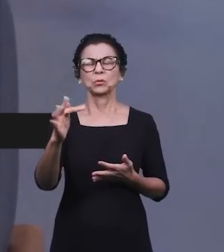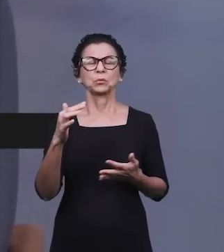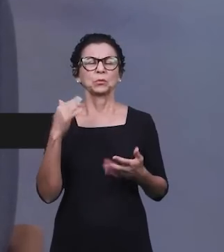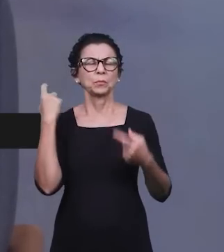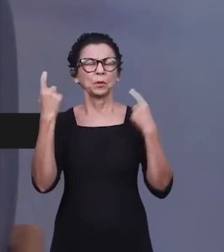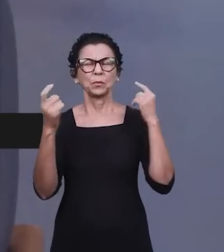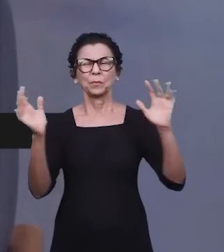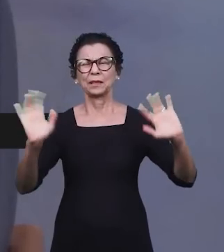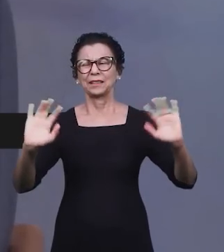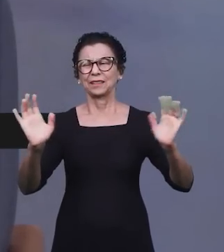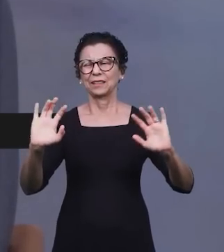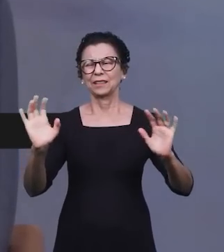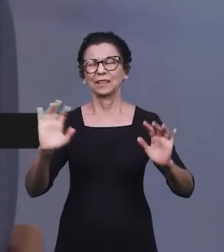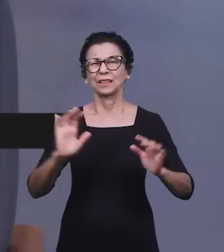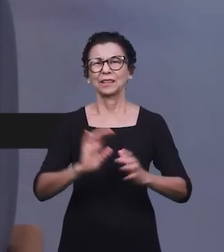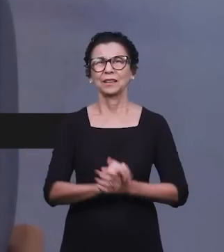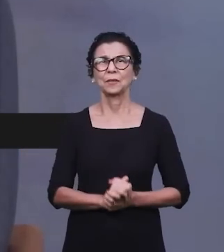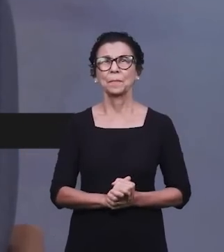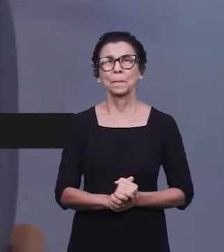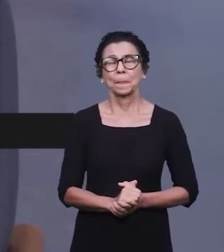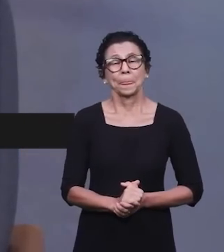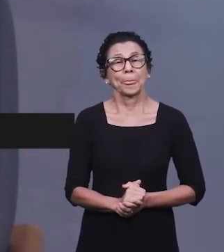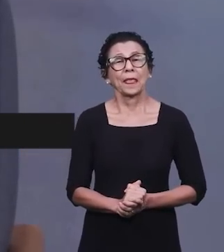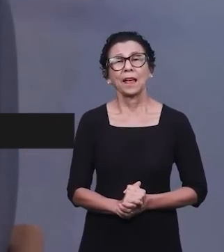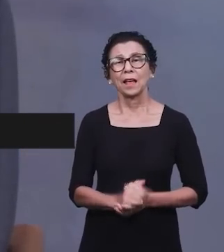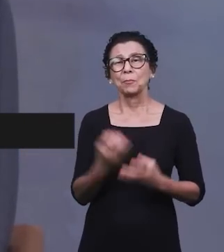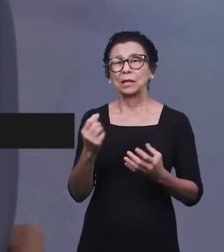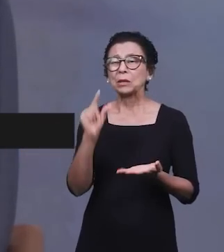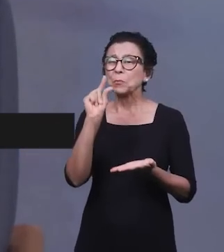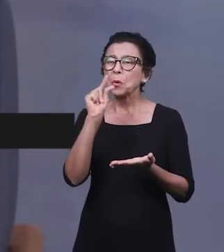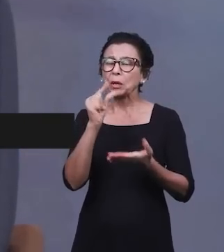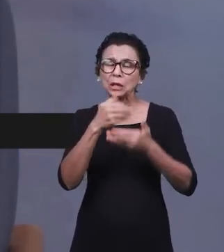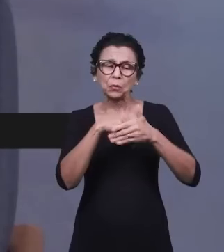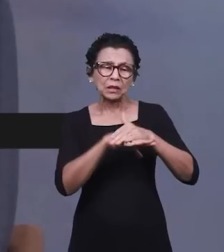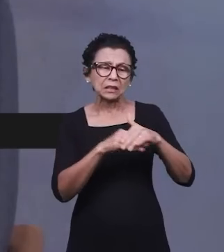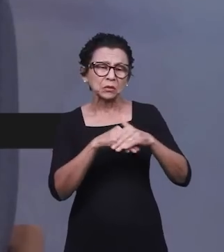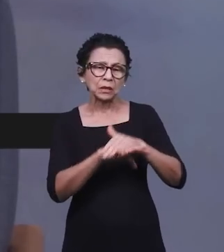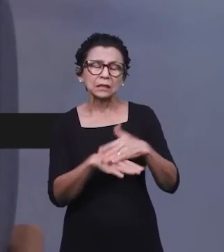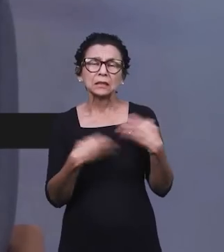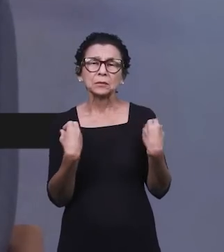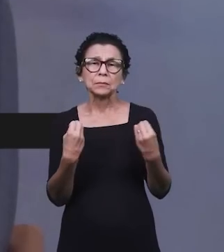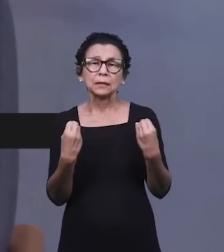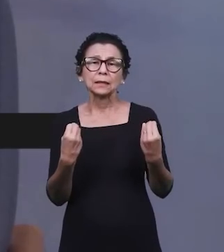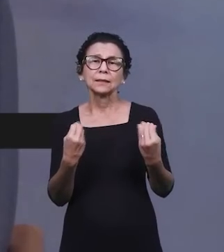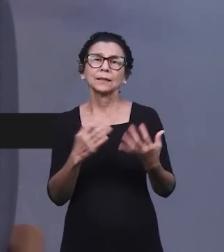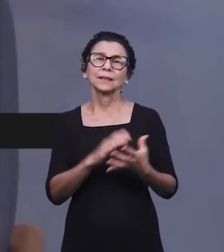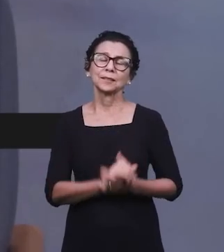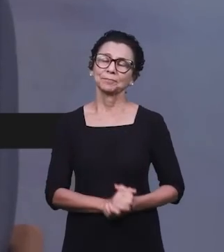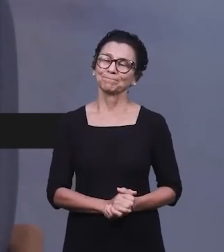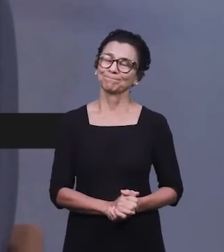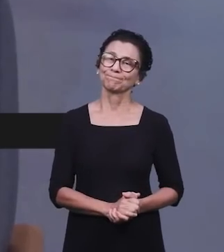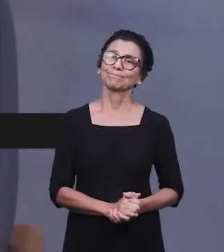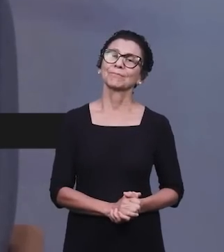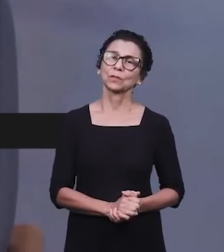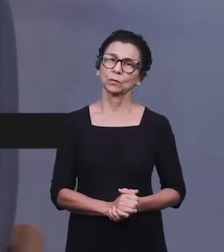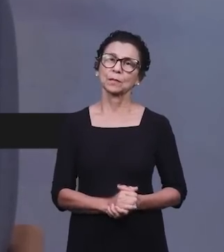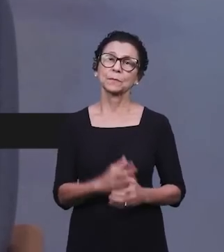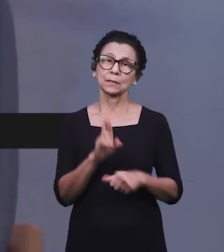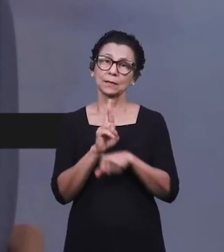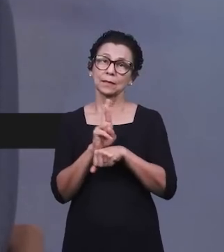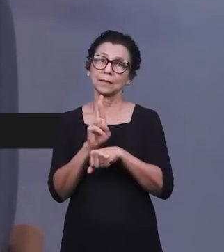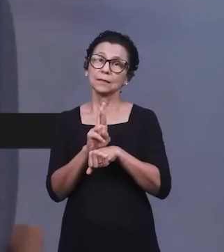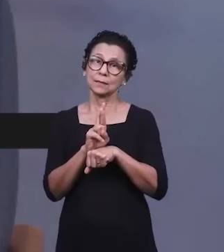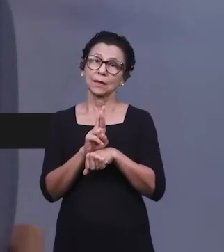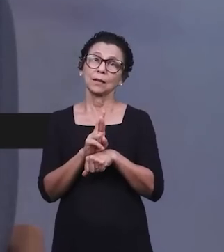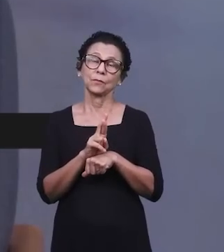capacidade produtiva, não vão conseguir gerar tanto dinheiro, tanto trabalho quanto tem hoje, então eles vão precisar ter alguma reserva. Ou mesmo